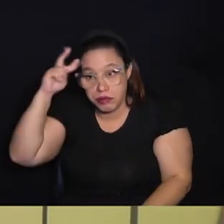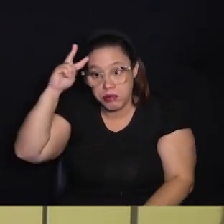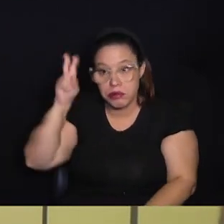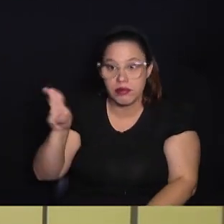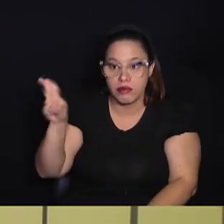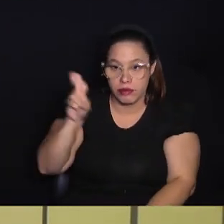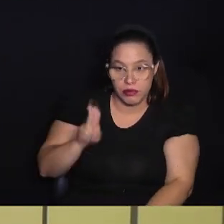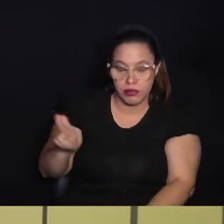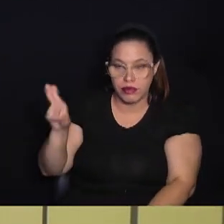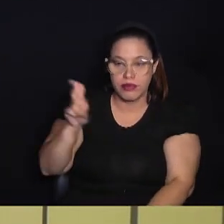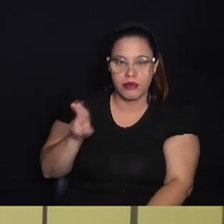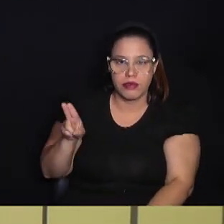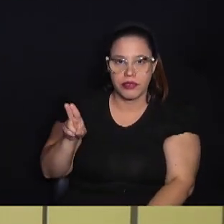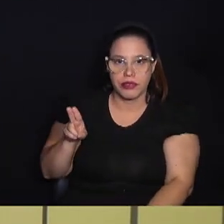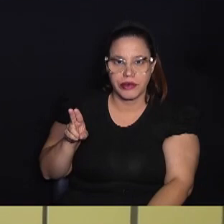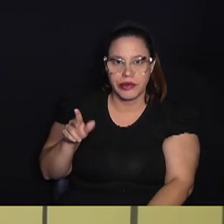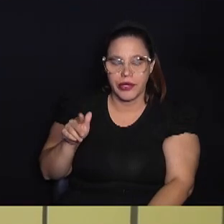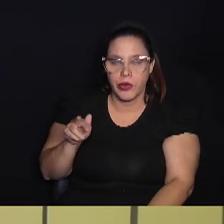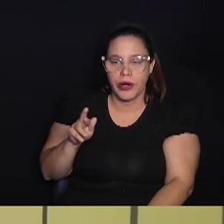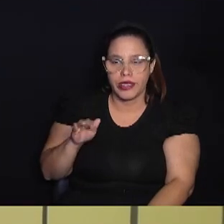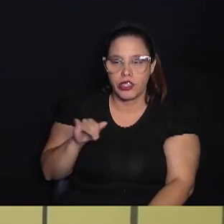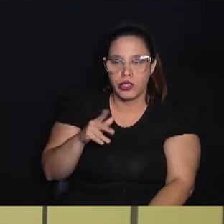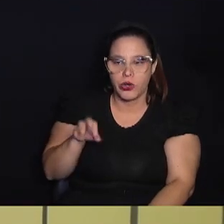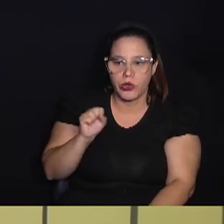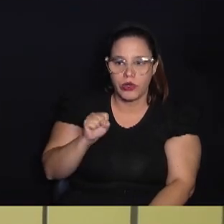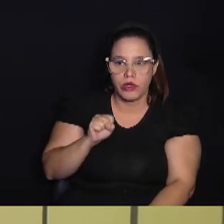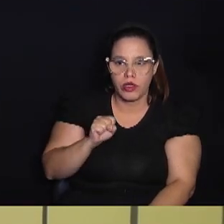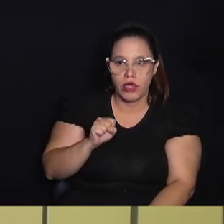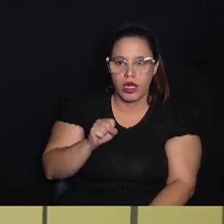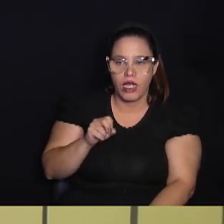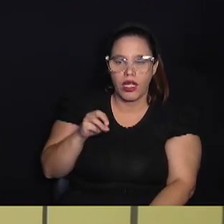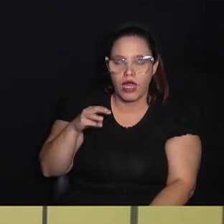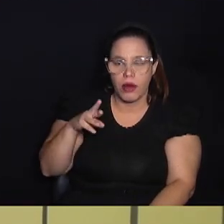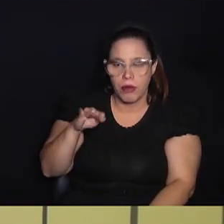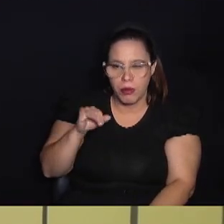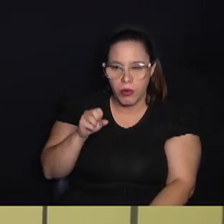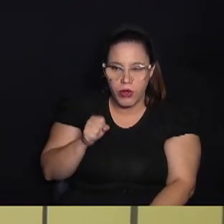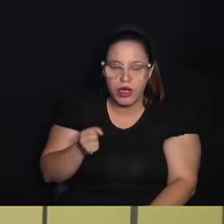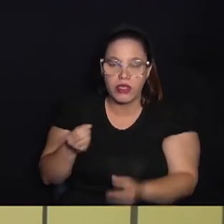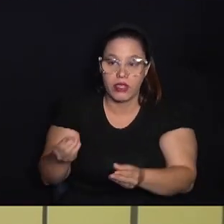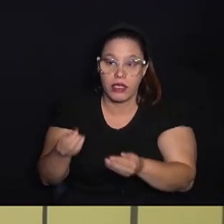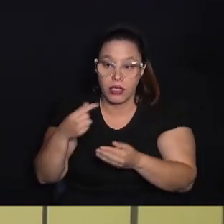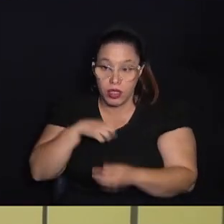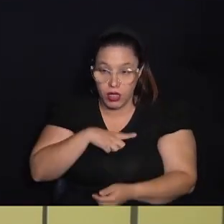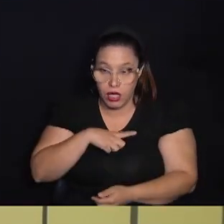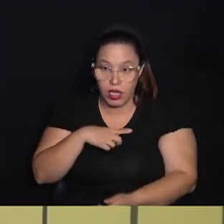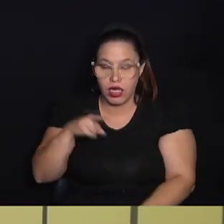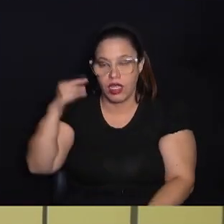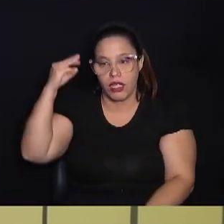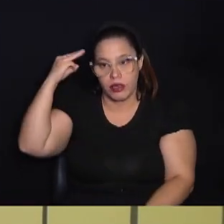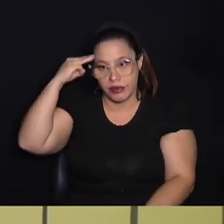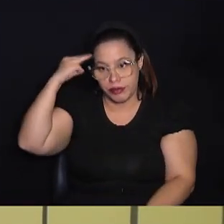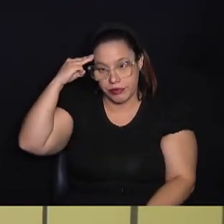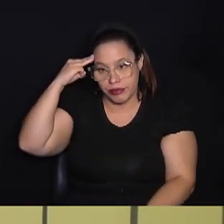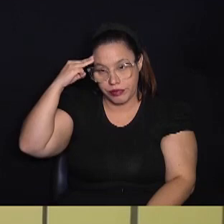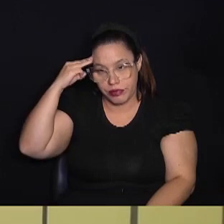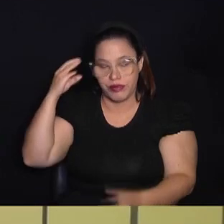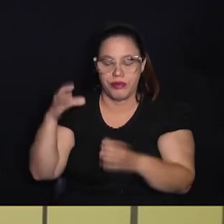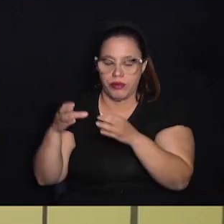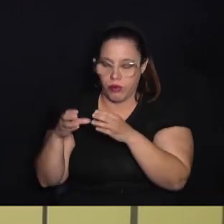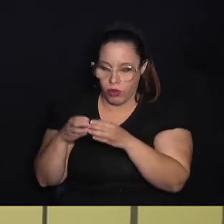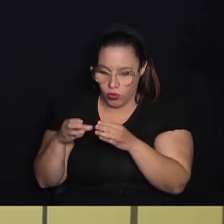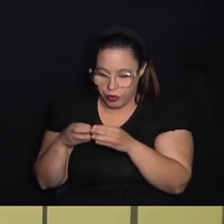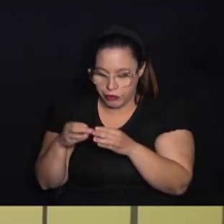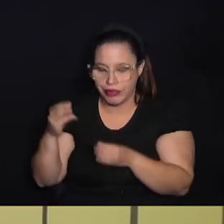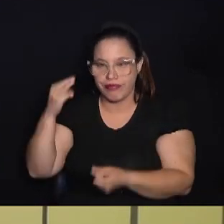os as a gente chama Guardiões das memórias né que são as pessoas que obtém a história de Campinas mas também os centros de memória os